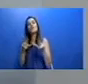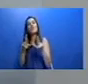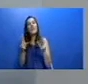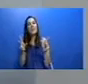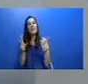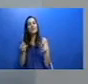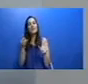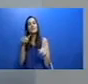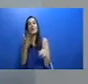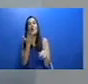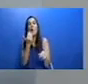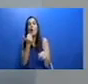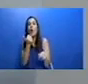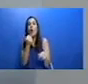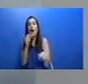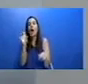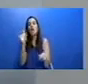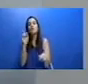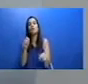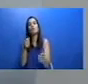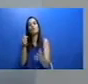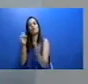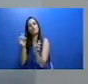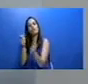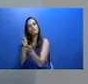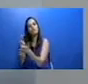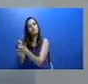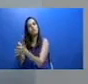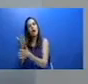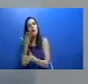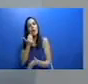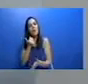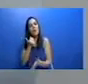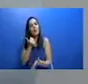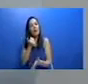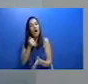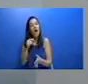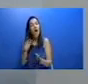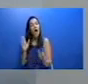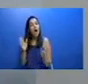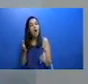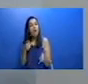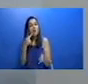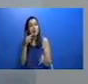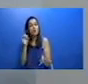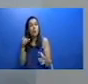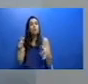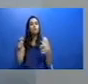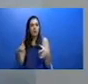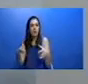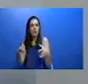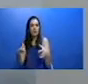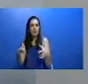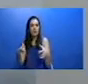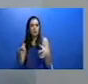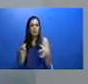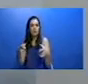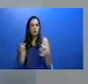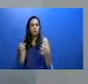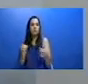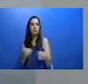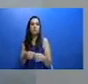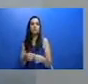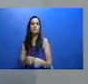está comprando o alimento do prato. Mas aqui eu estou falando só do produto prato mesmo. Então, ele vem para cá porque nós